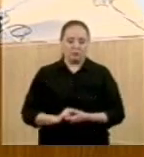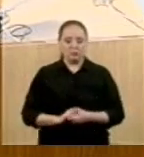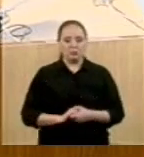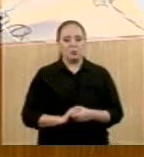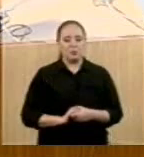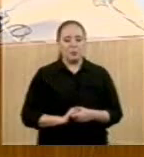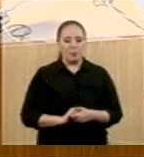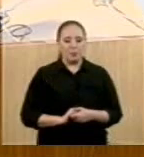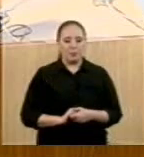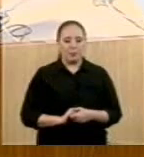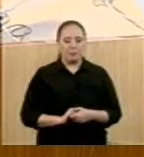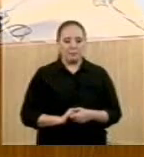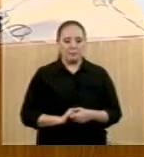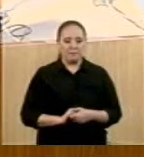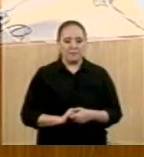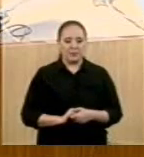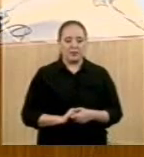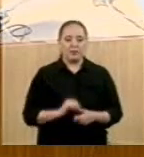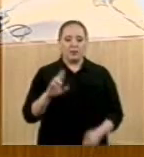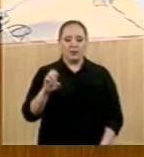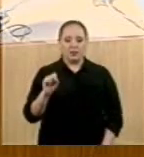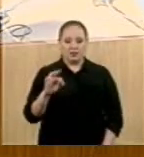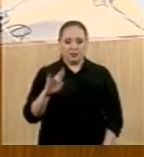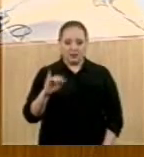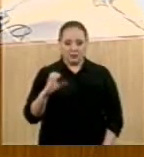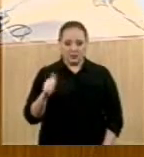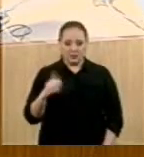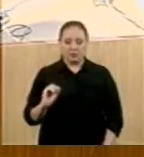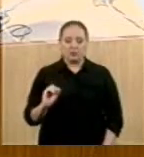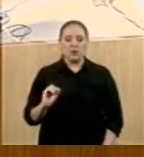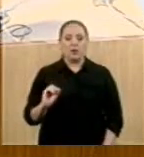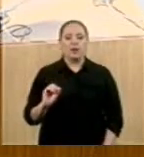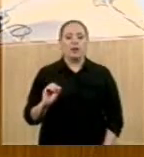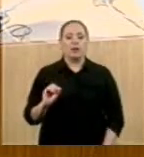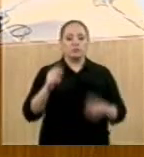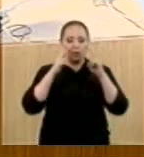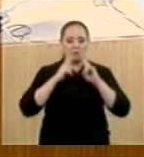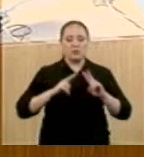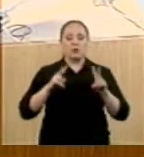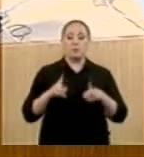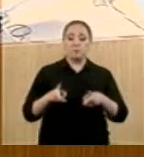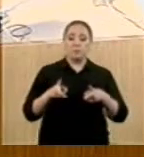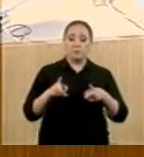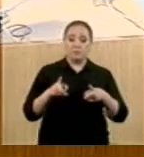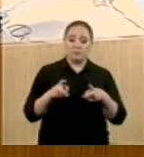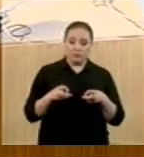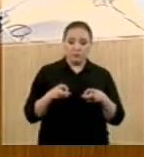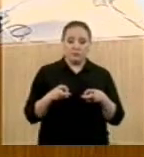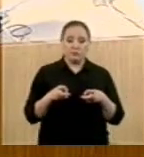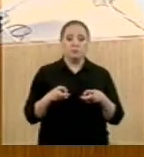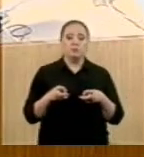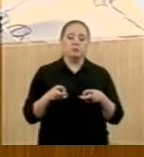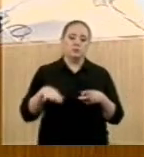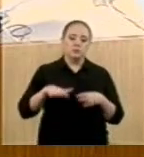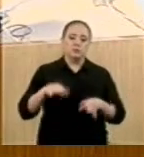A extinção da restrição prevista, do ponto de vista de ser extirpada do ordenamento